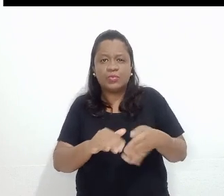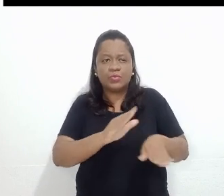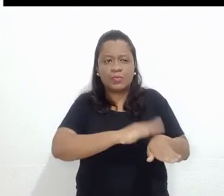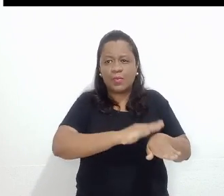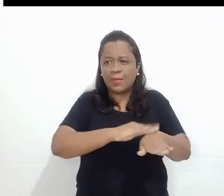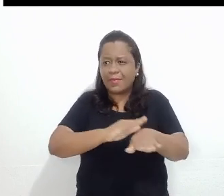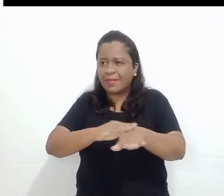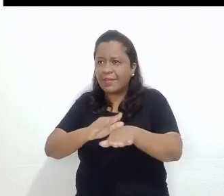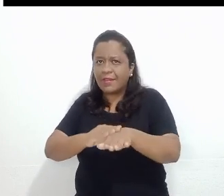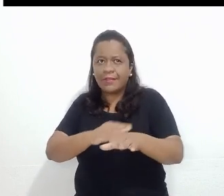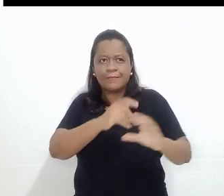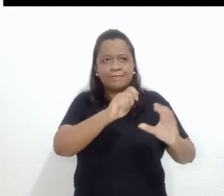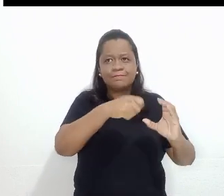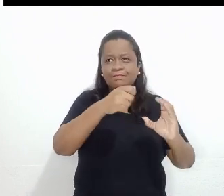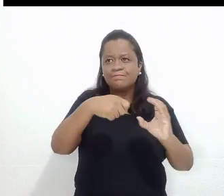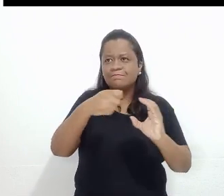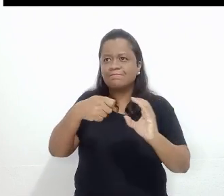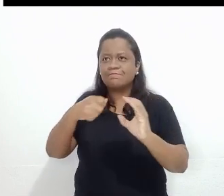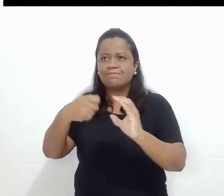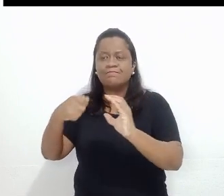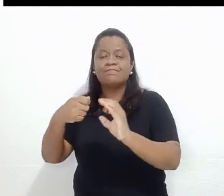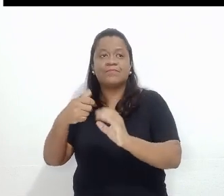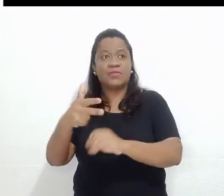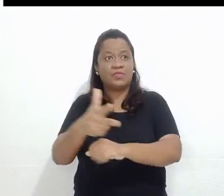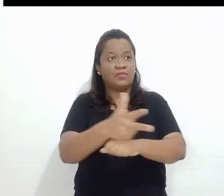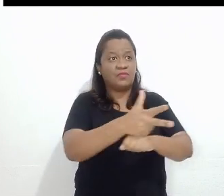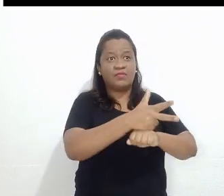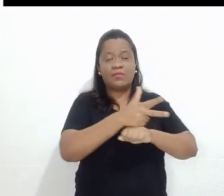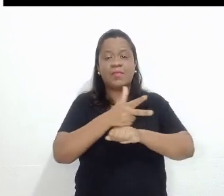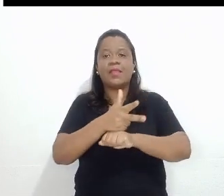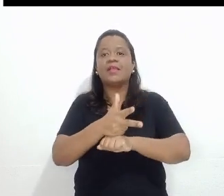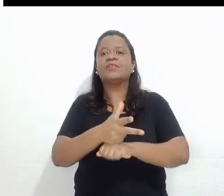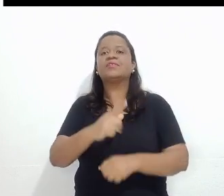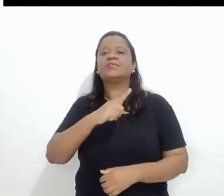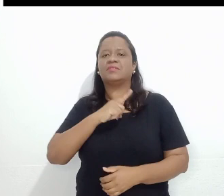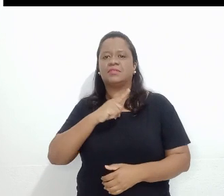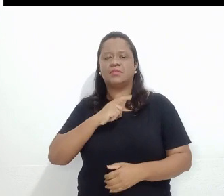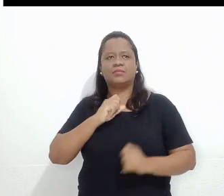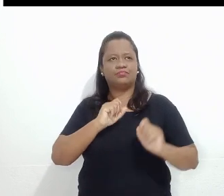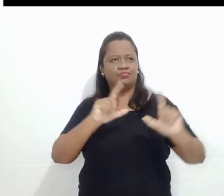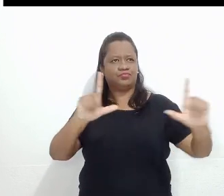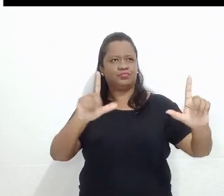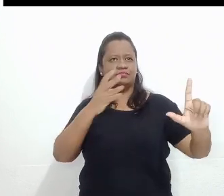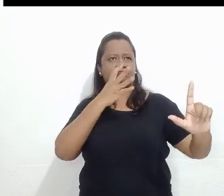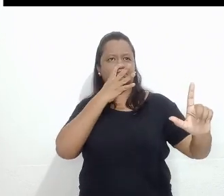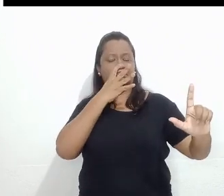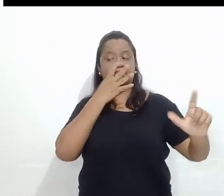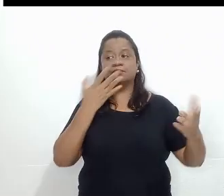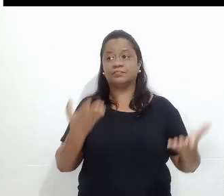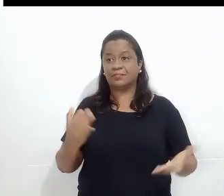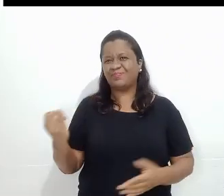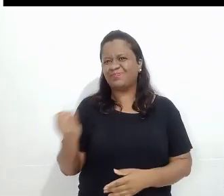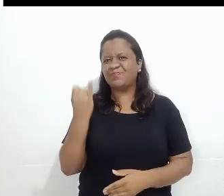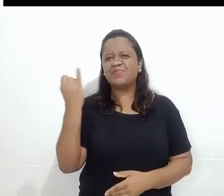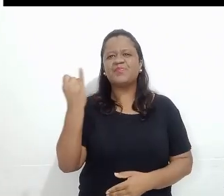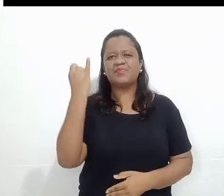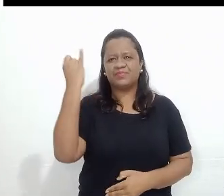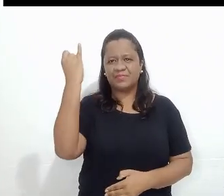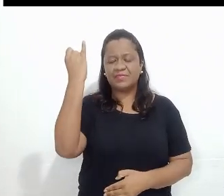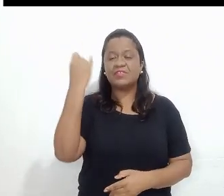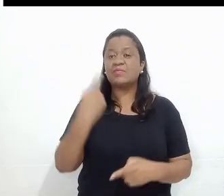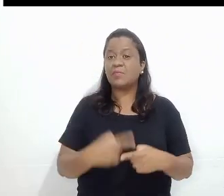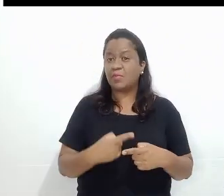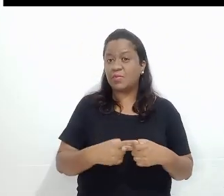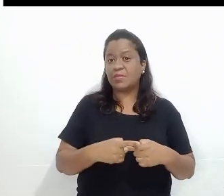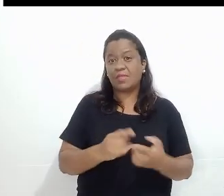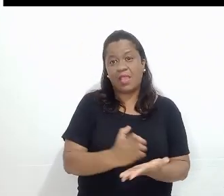momento de produção, no seu momento do set, dentro da filmagem, você tenha acesso a isso. E isso é importantíssimo, gente, porque, assim,